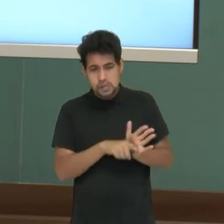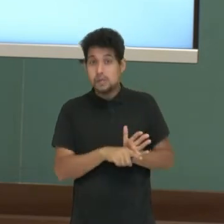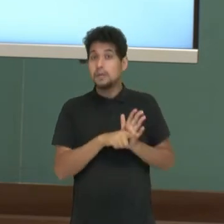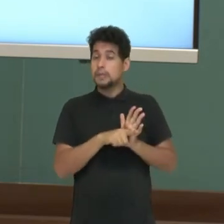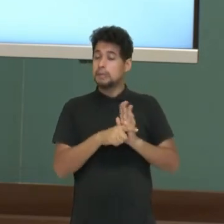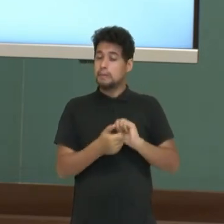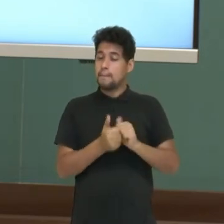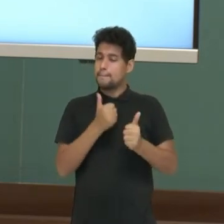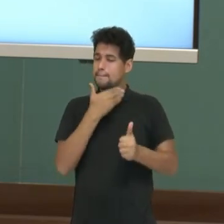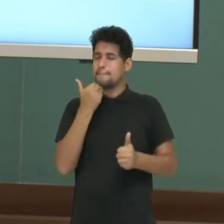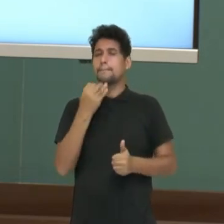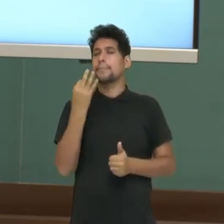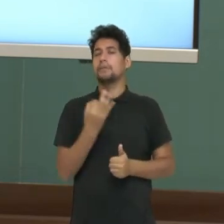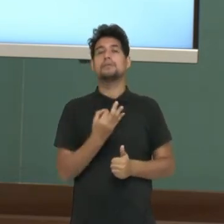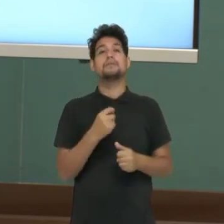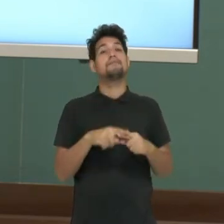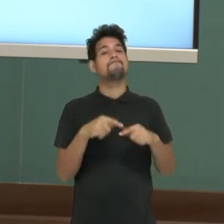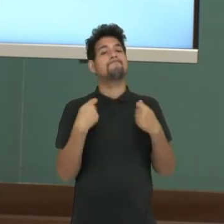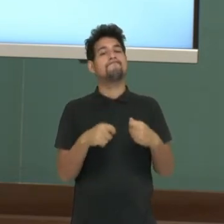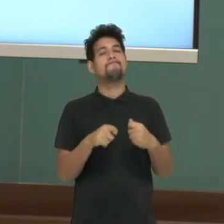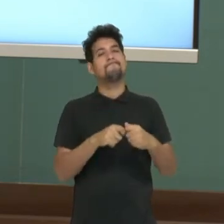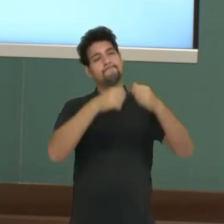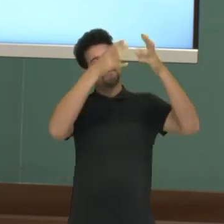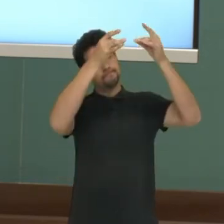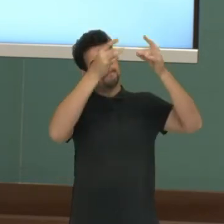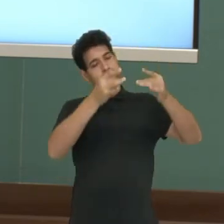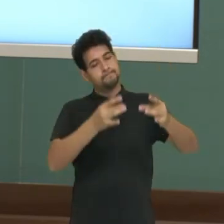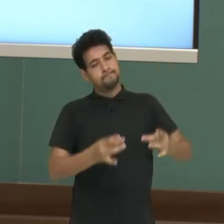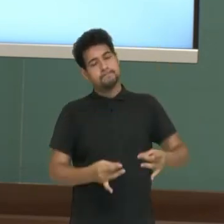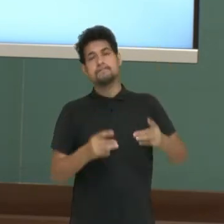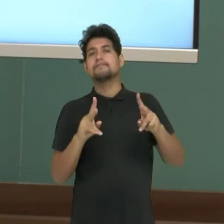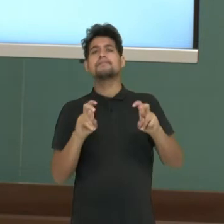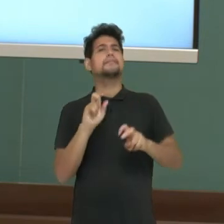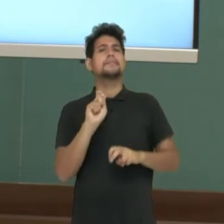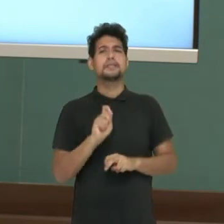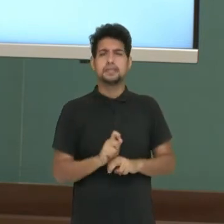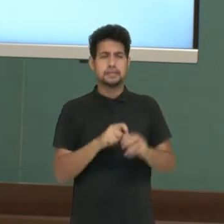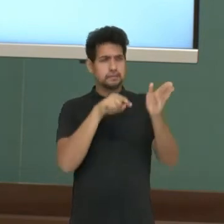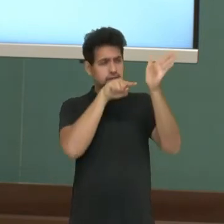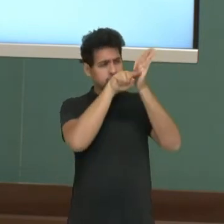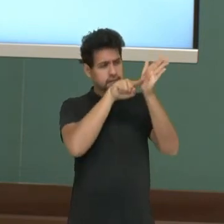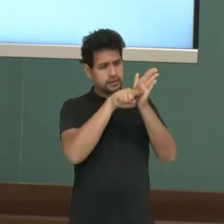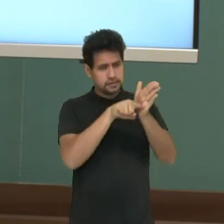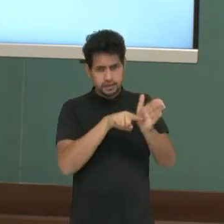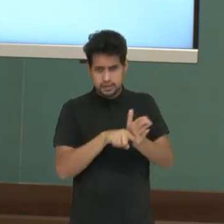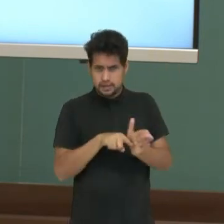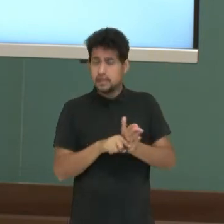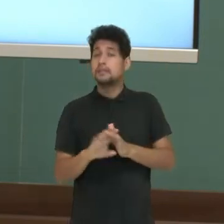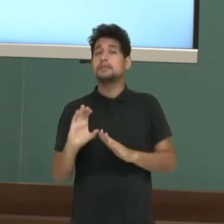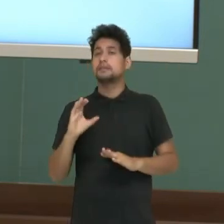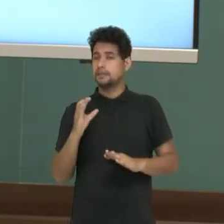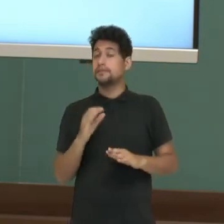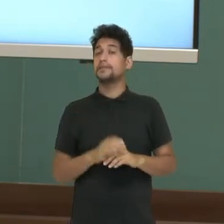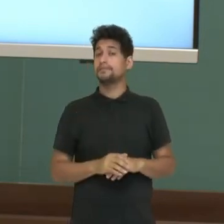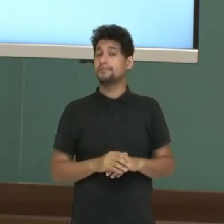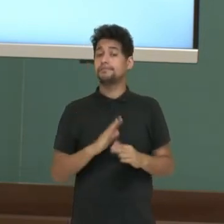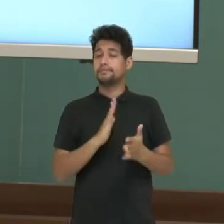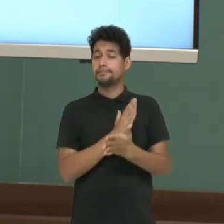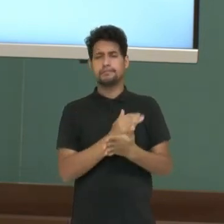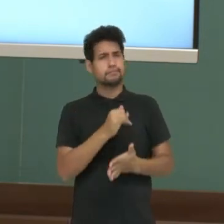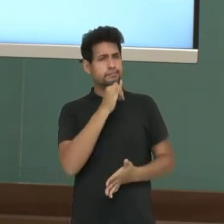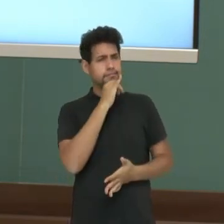adequada possível, e para isso você precisa fazer um levantamento. Esse levantamento é feito por pesquisas científicas, ok? Então são alguns exemplos